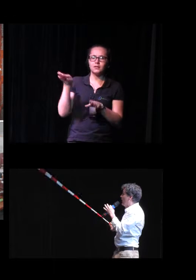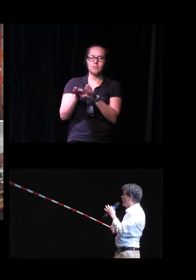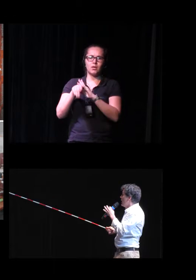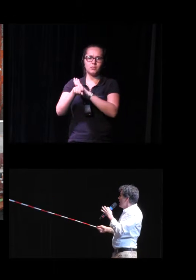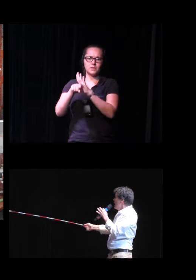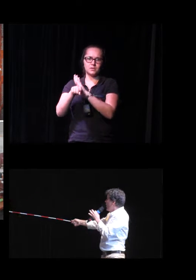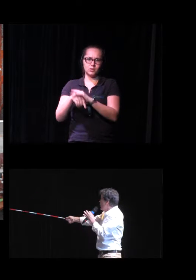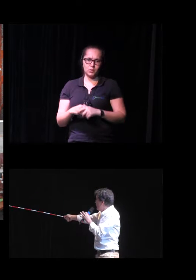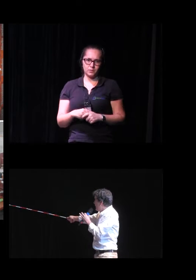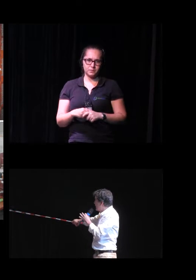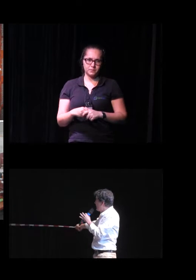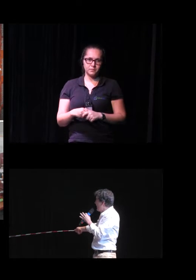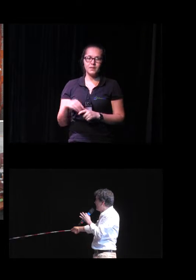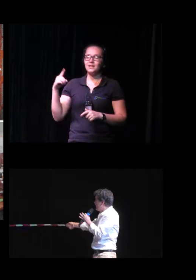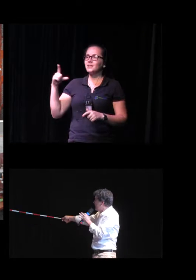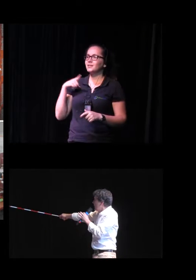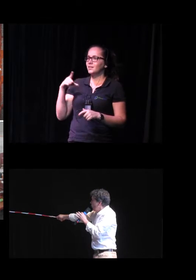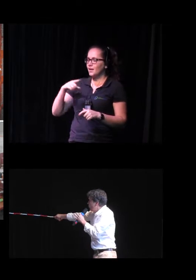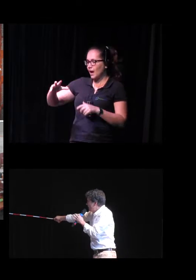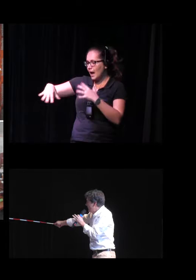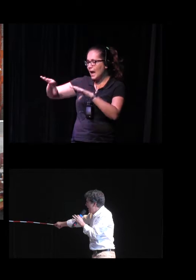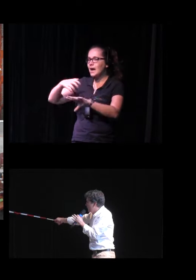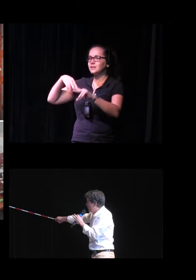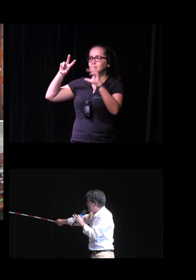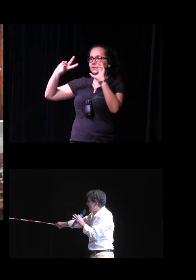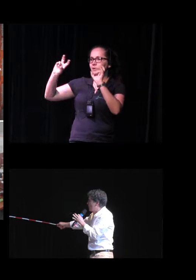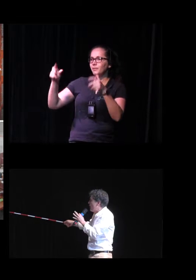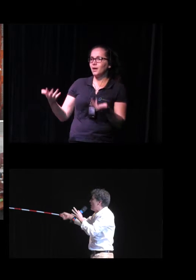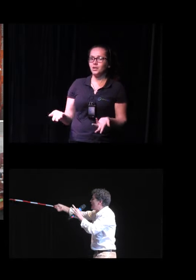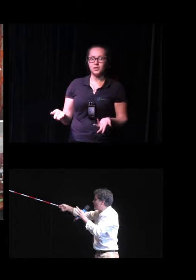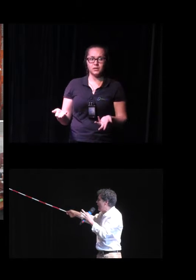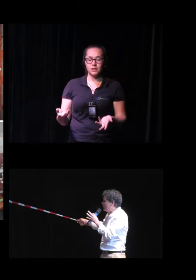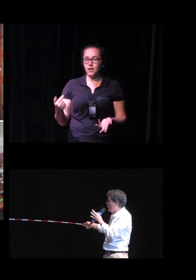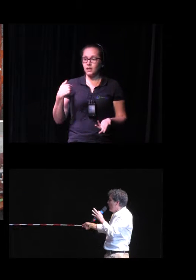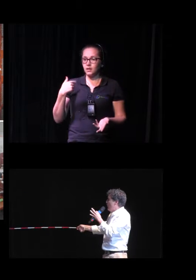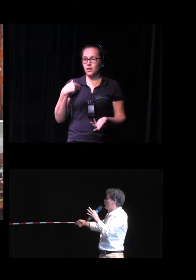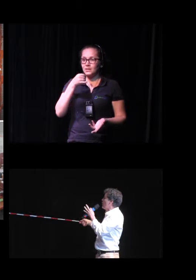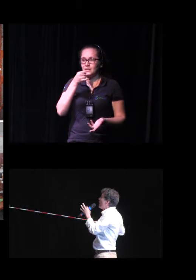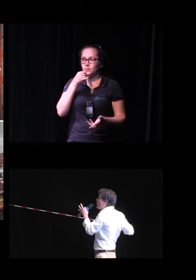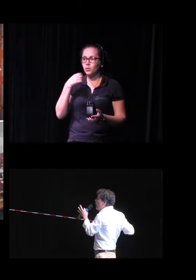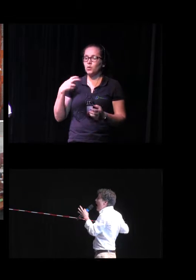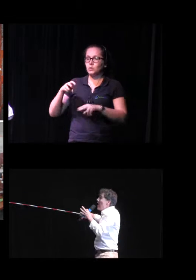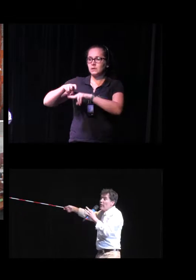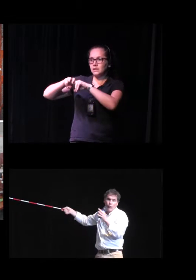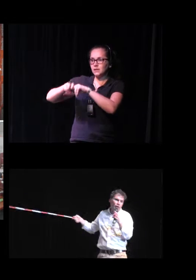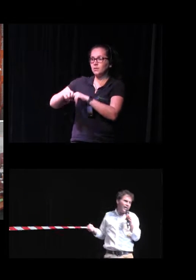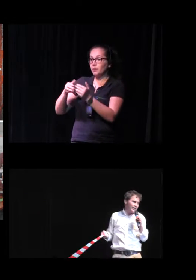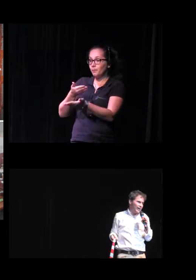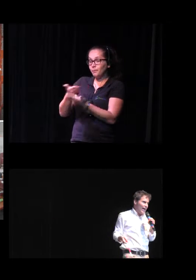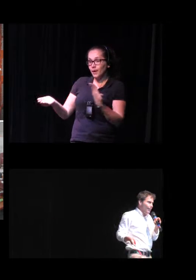lá e ser um pesquisador. E há áreas temáticas que, quando eu